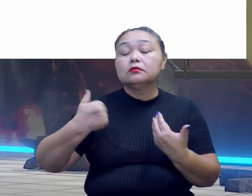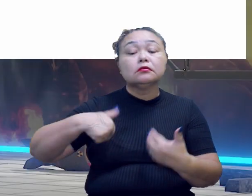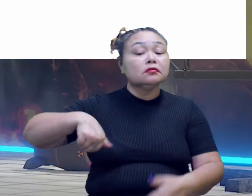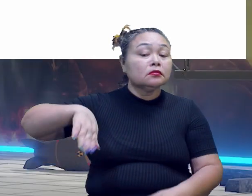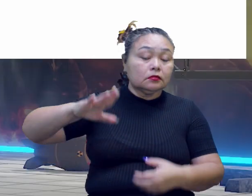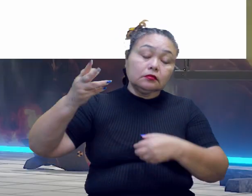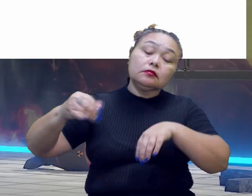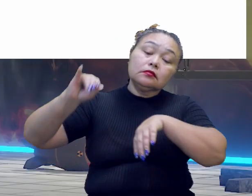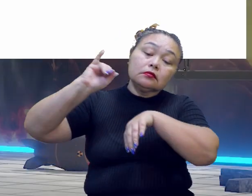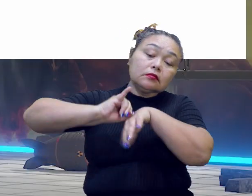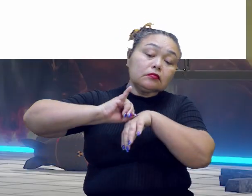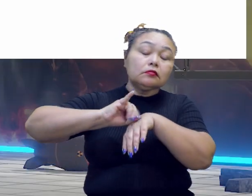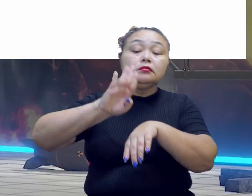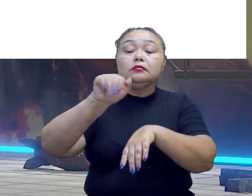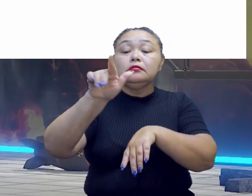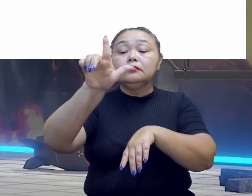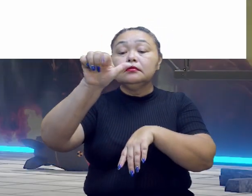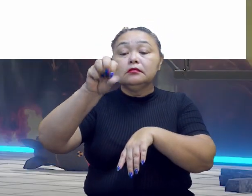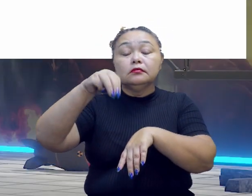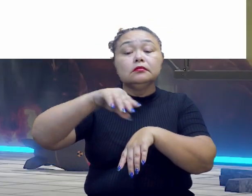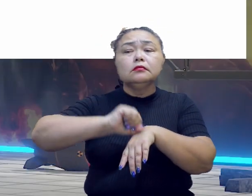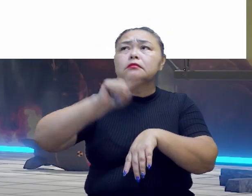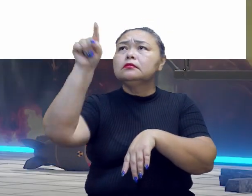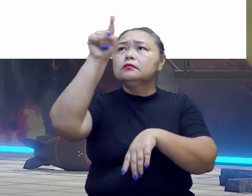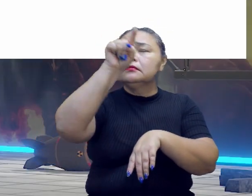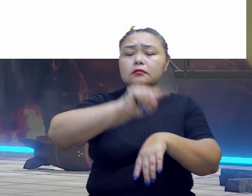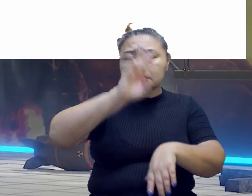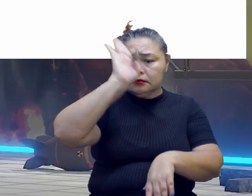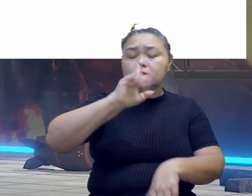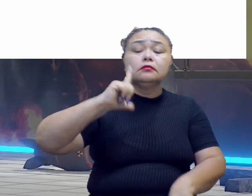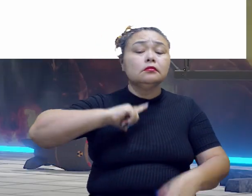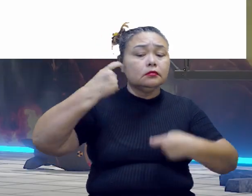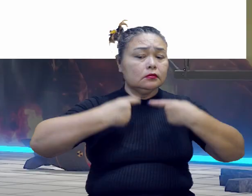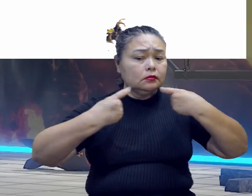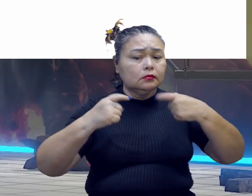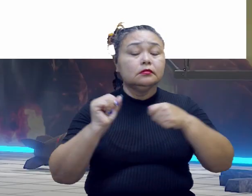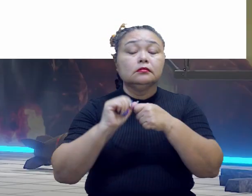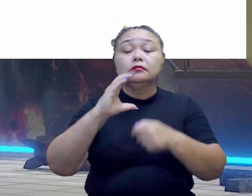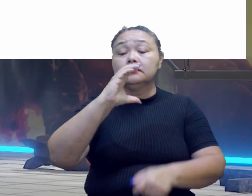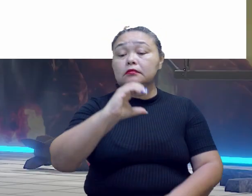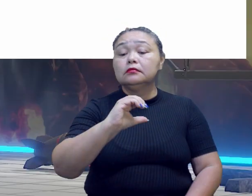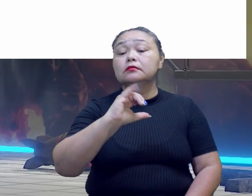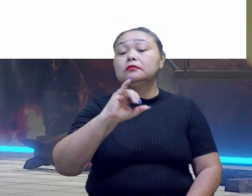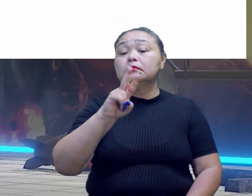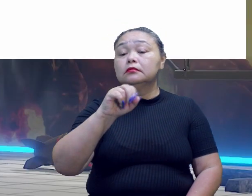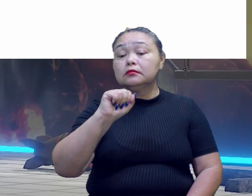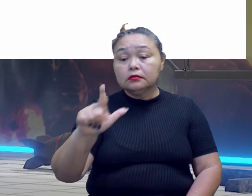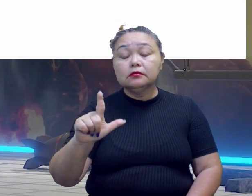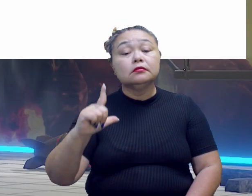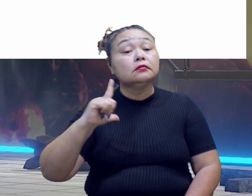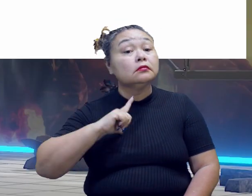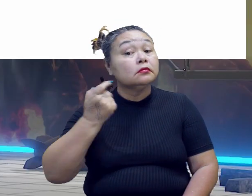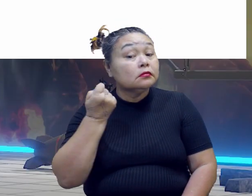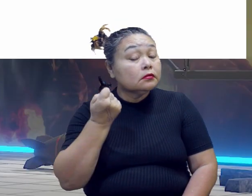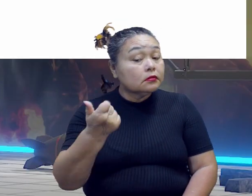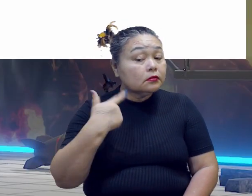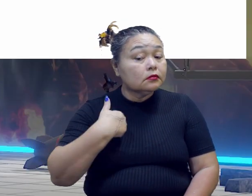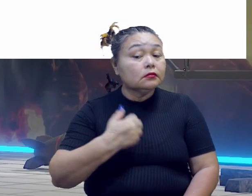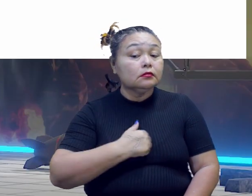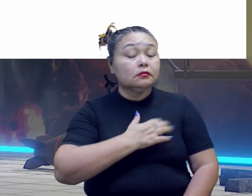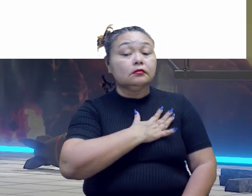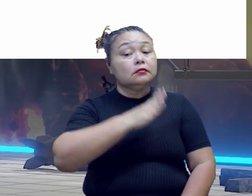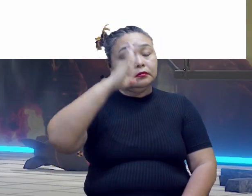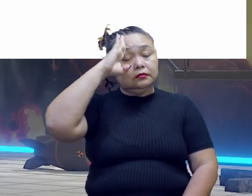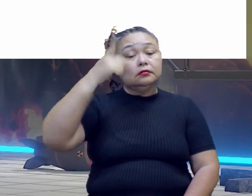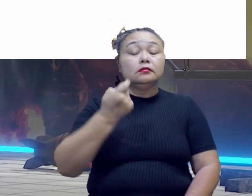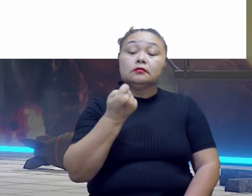Belém. E várias partes do Brasil nós tivemos guerra civil. Quase na ditadura militar